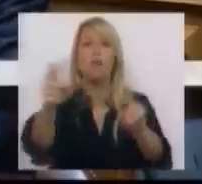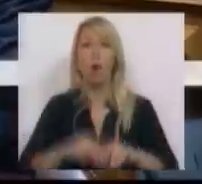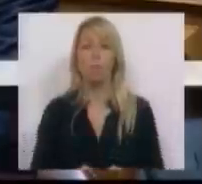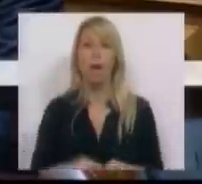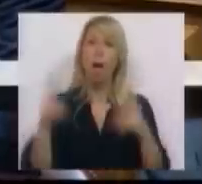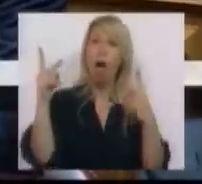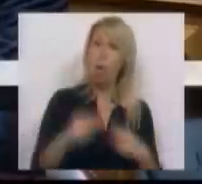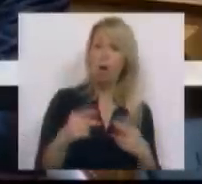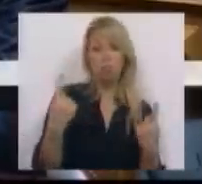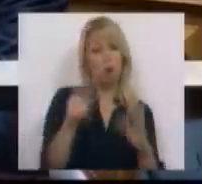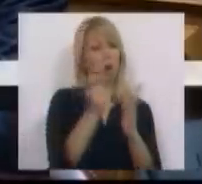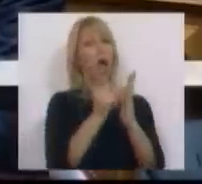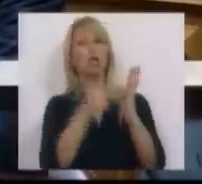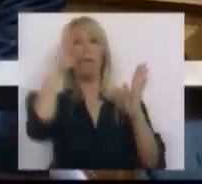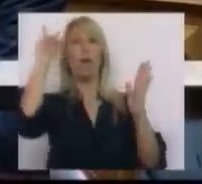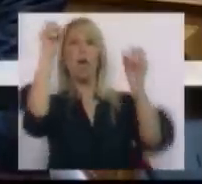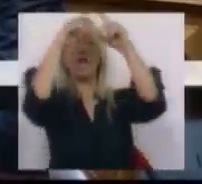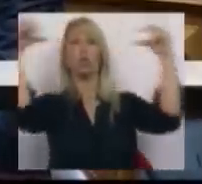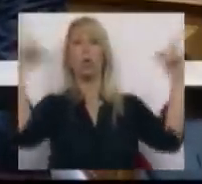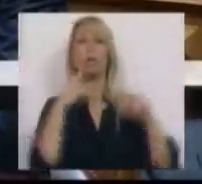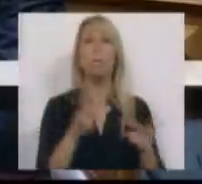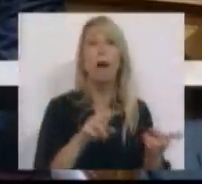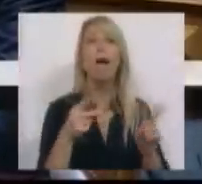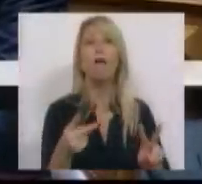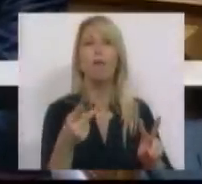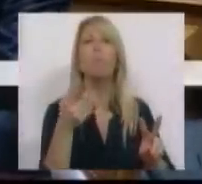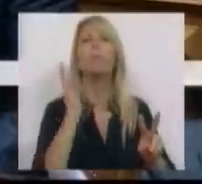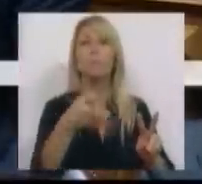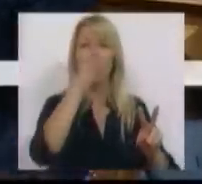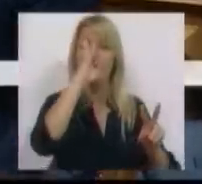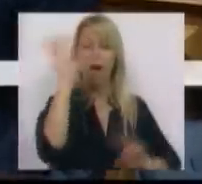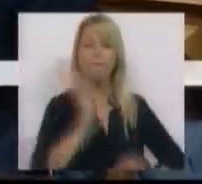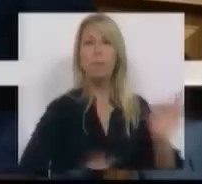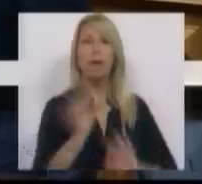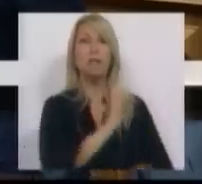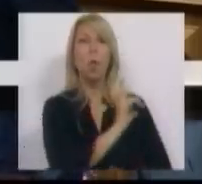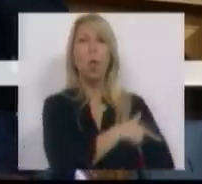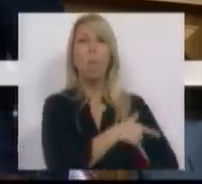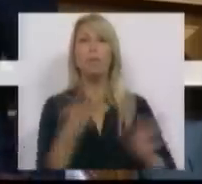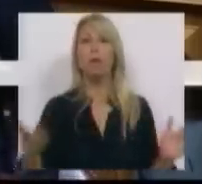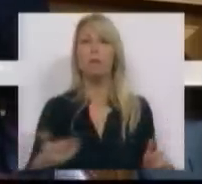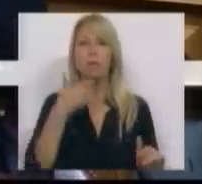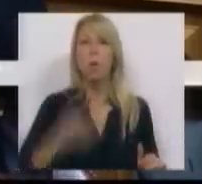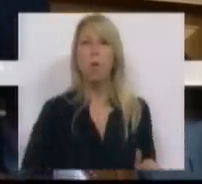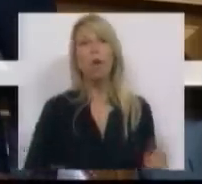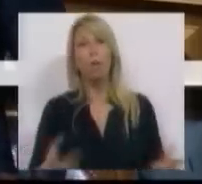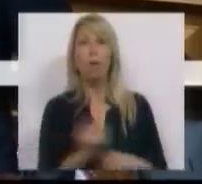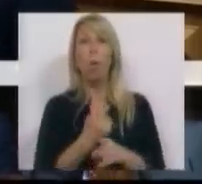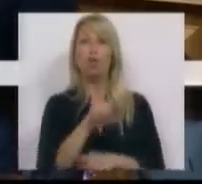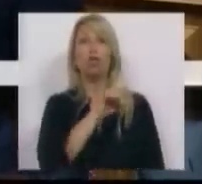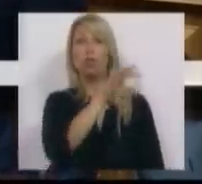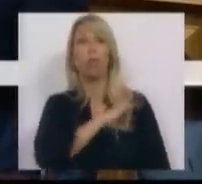basta uma agenda ideológica, mas para uma reforma existe preparação e competência. coisa que os senhores não têm, que